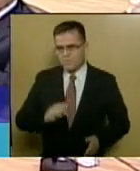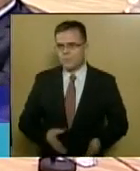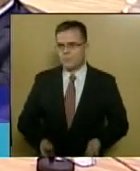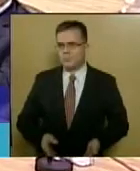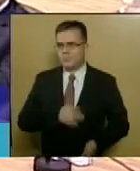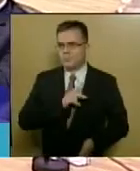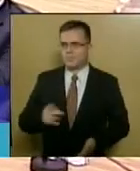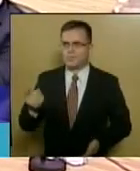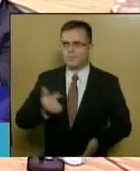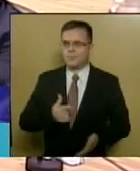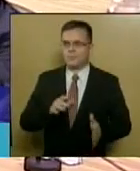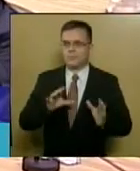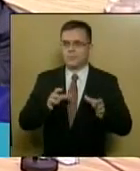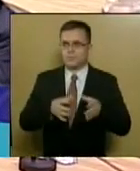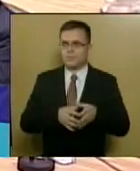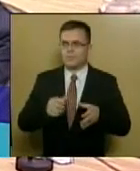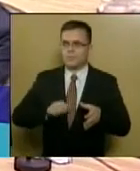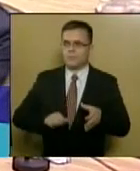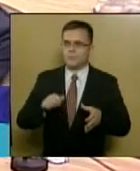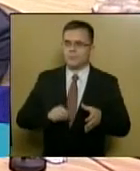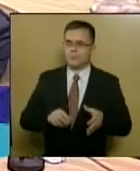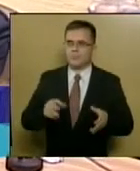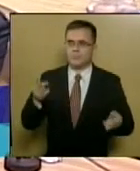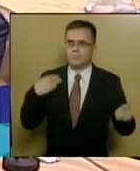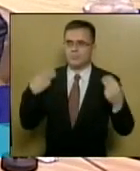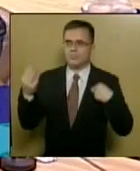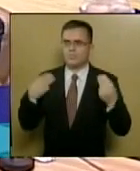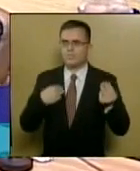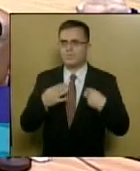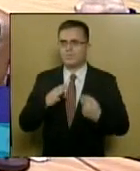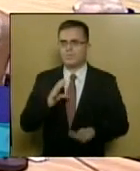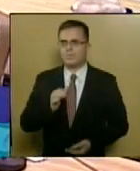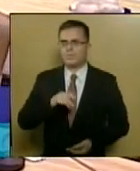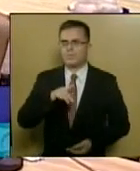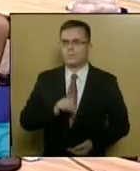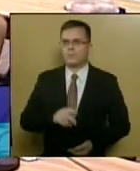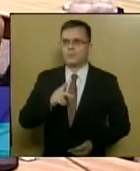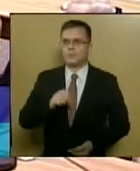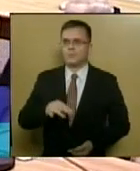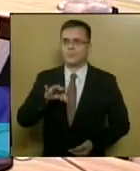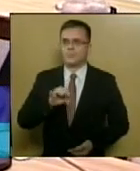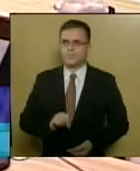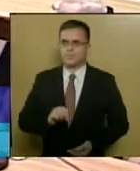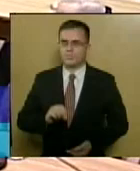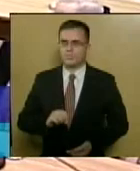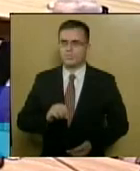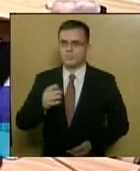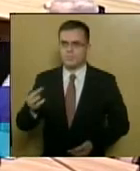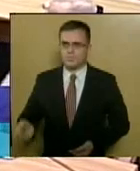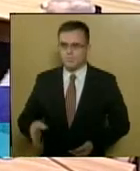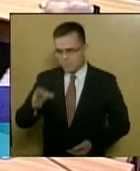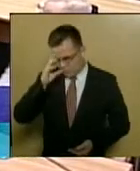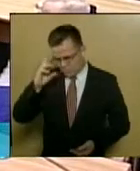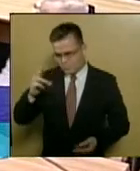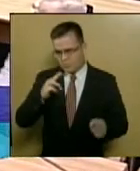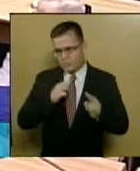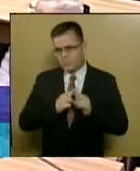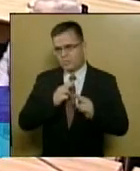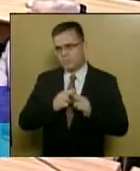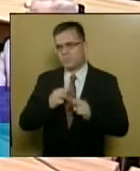Marinha, senhor Ricardo Porto de Miranda, gerente regional da Caixa Econômica